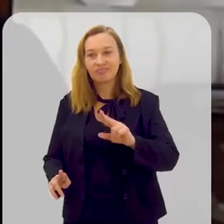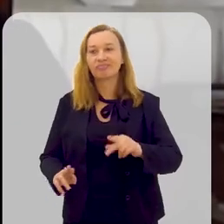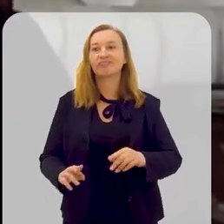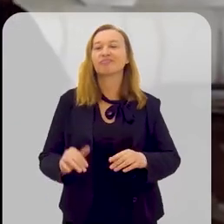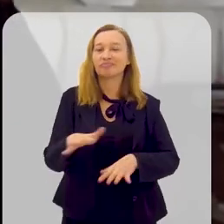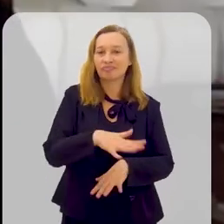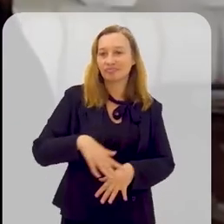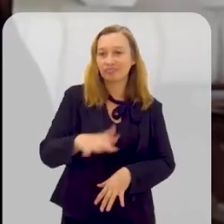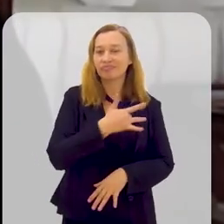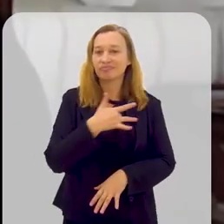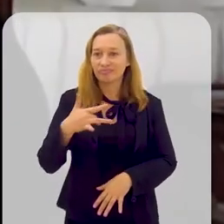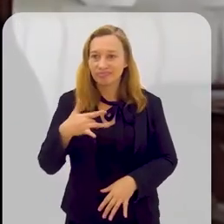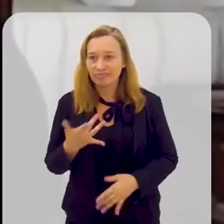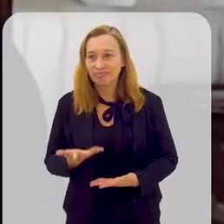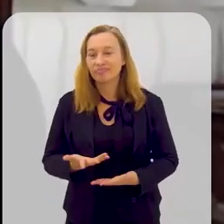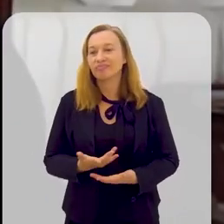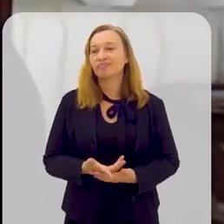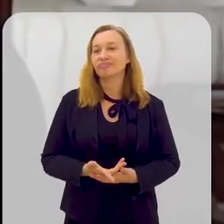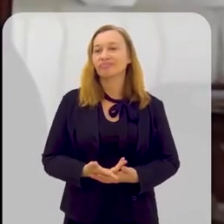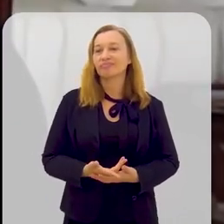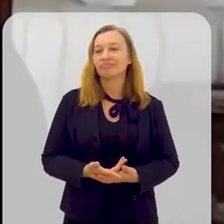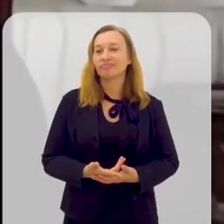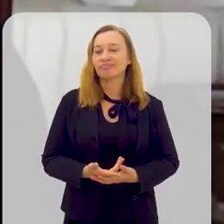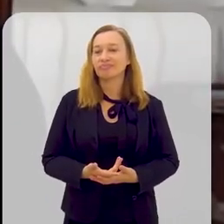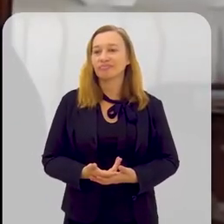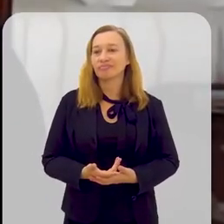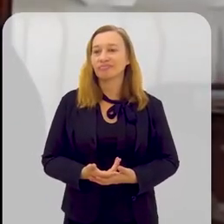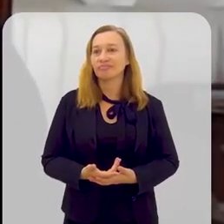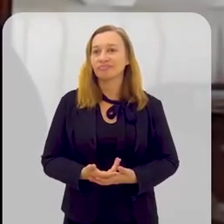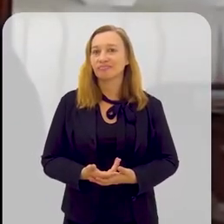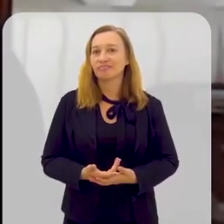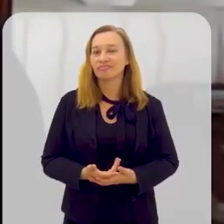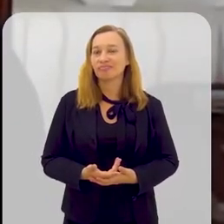UFRJ da área da saúde como